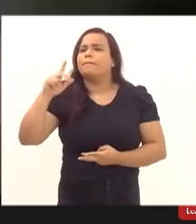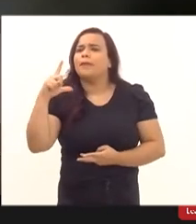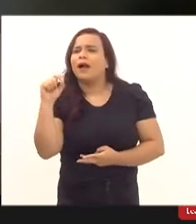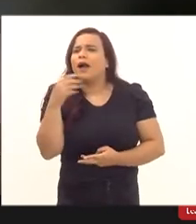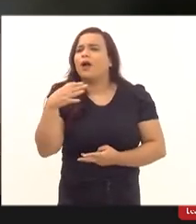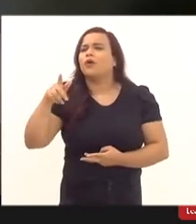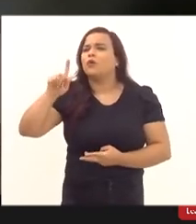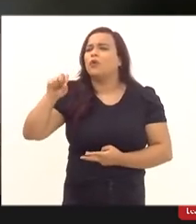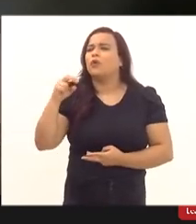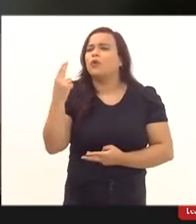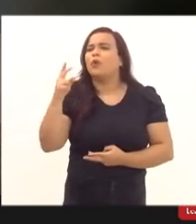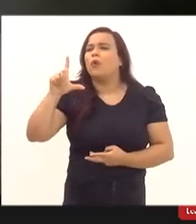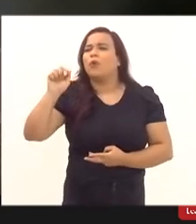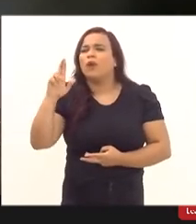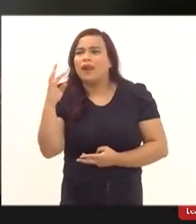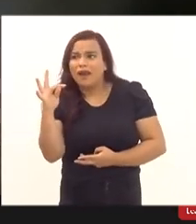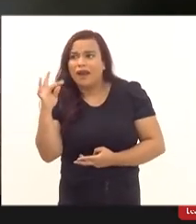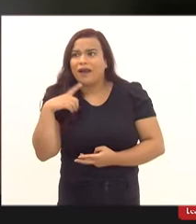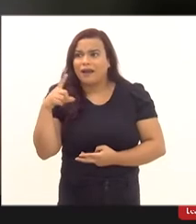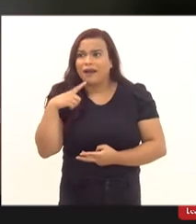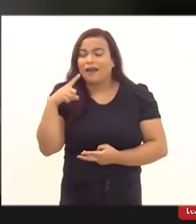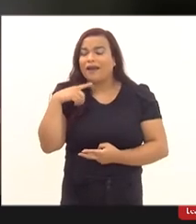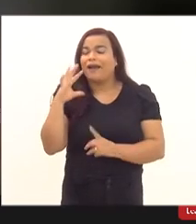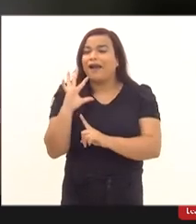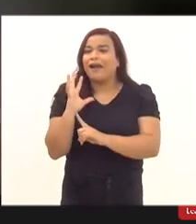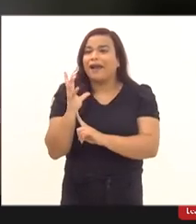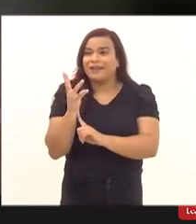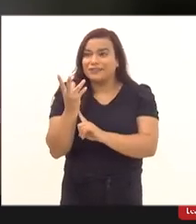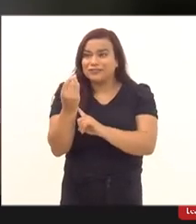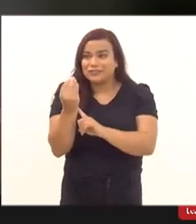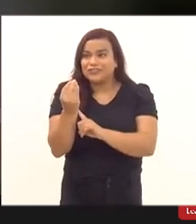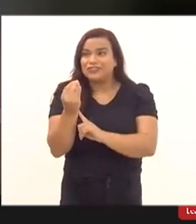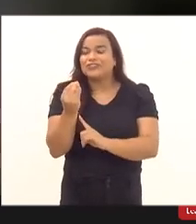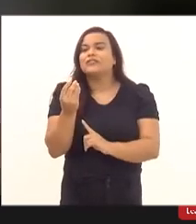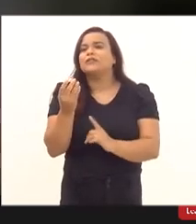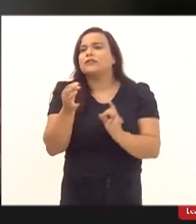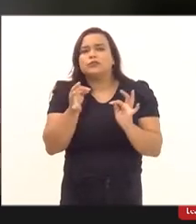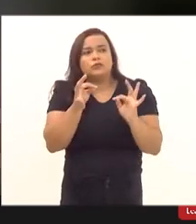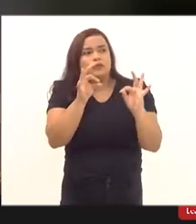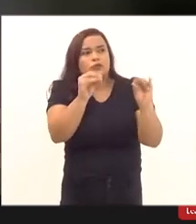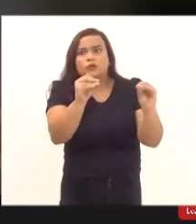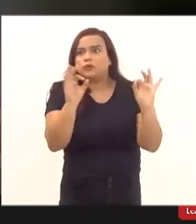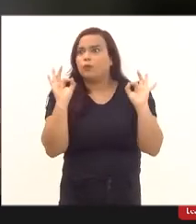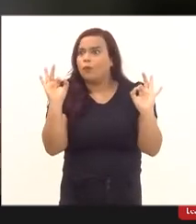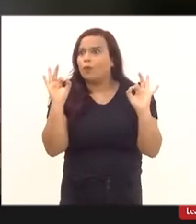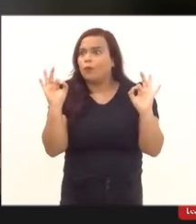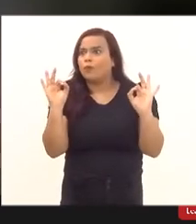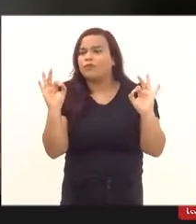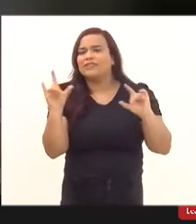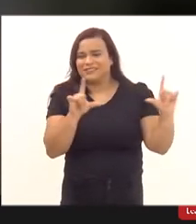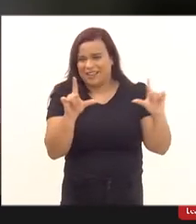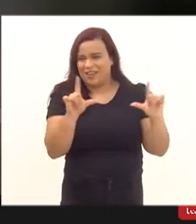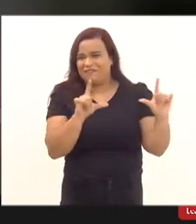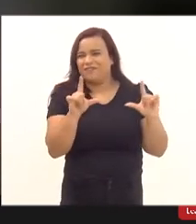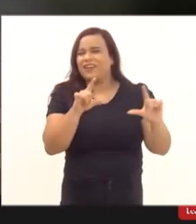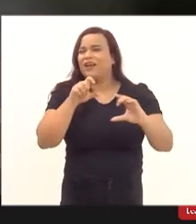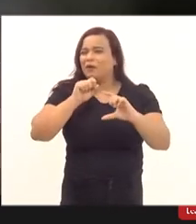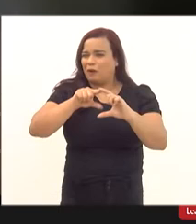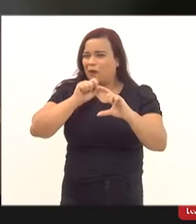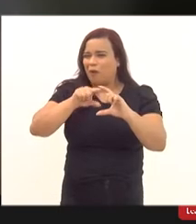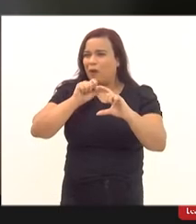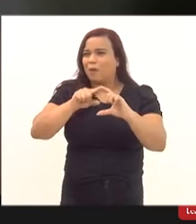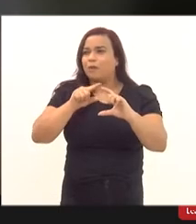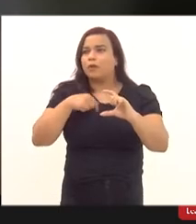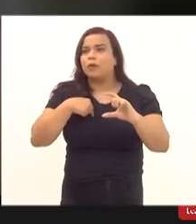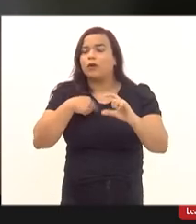tivemos grandes artistas da TV Globo relançou inicialmente